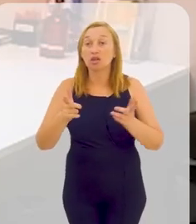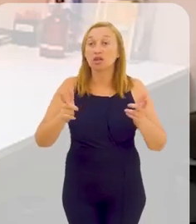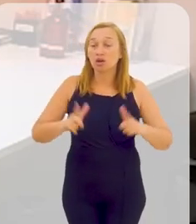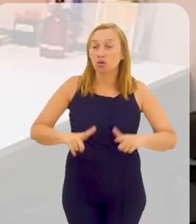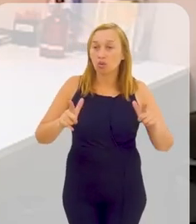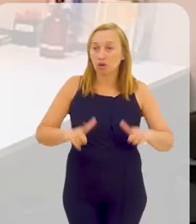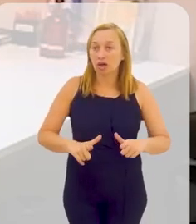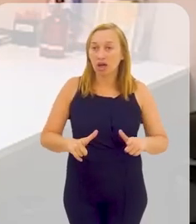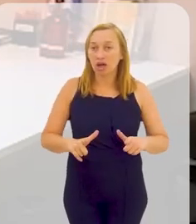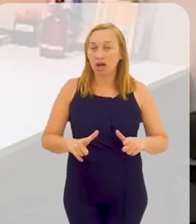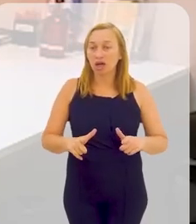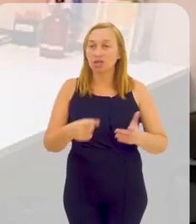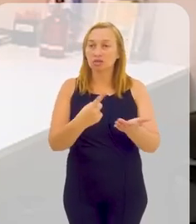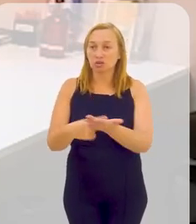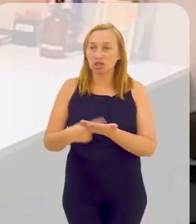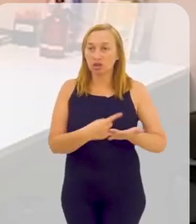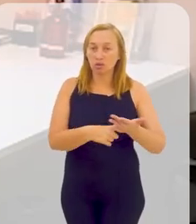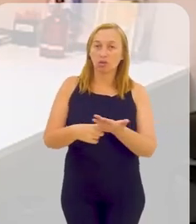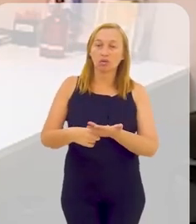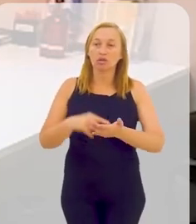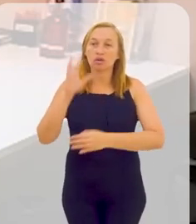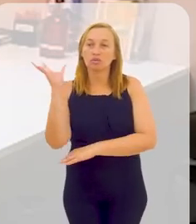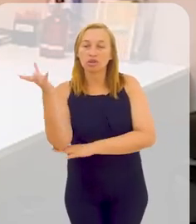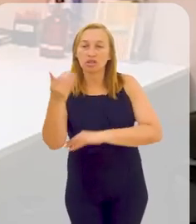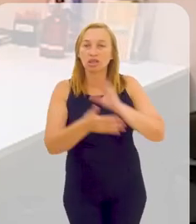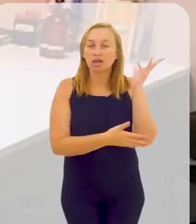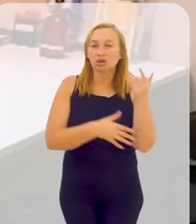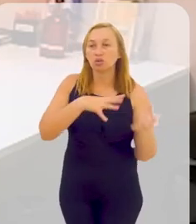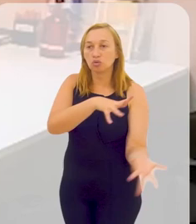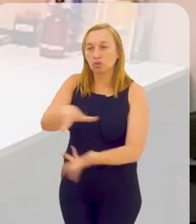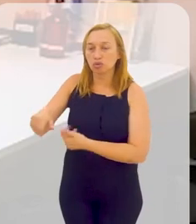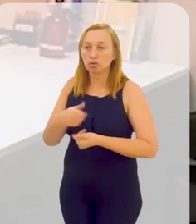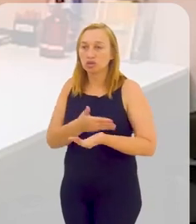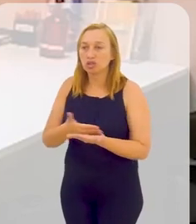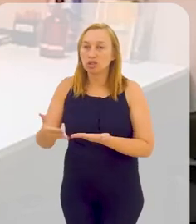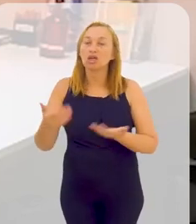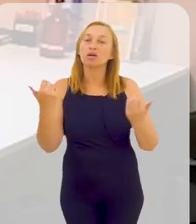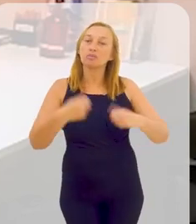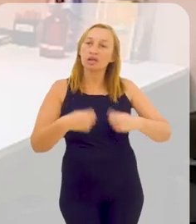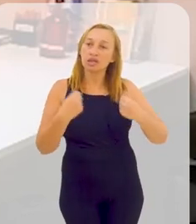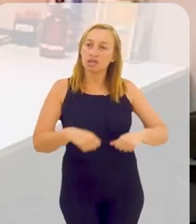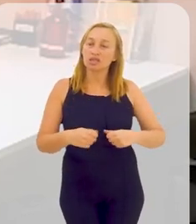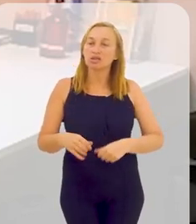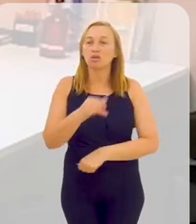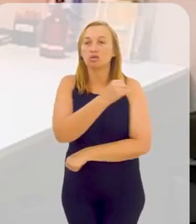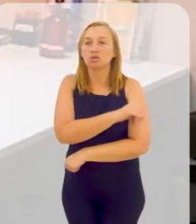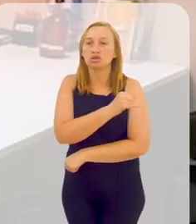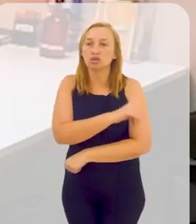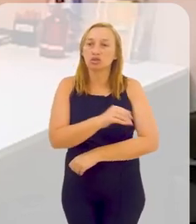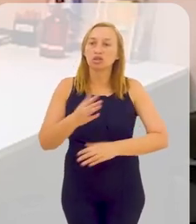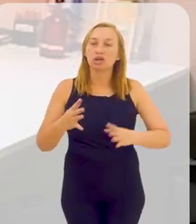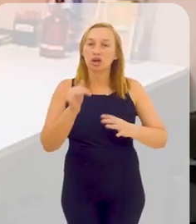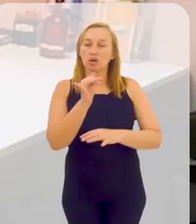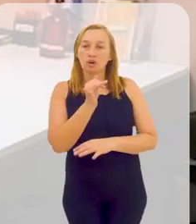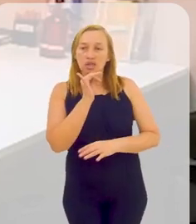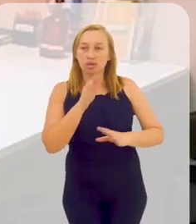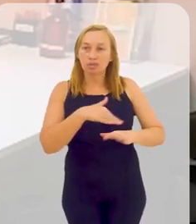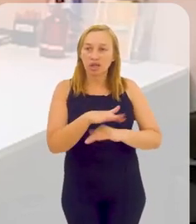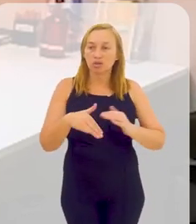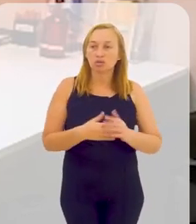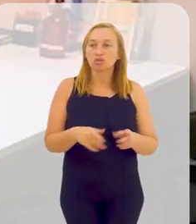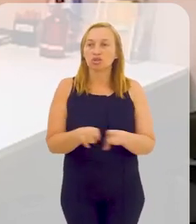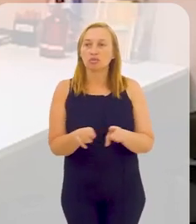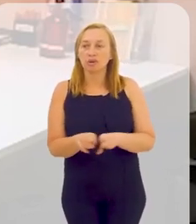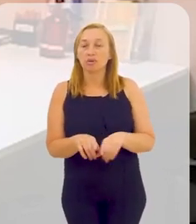o ambiente onde os grandes acordos ambientais do mundo começaram e a gente precisa portanto como Rio de Janeiro dar o exemplo